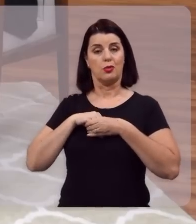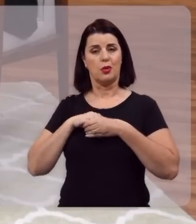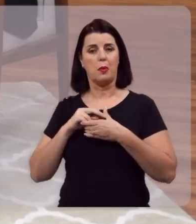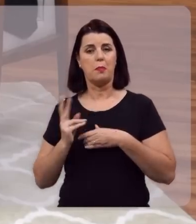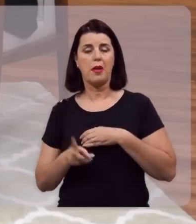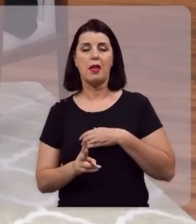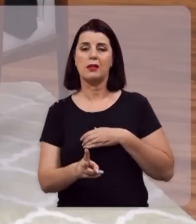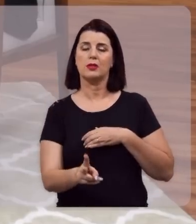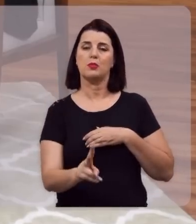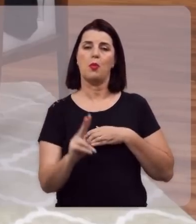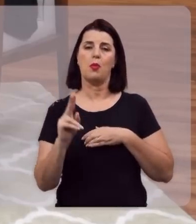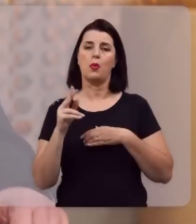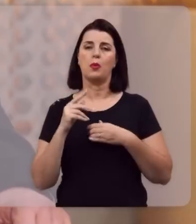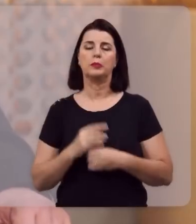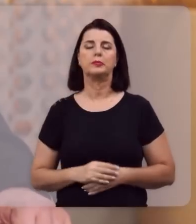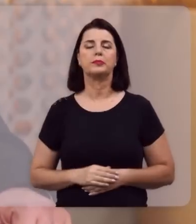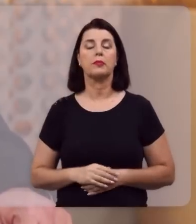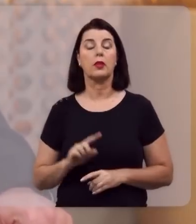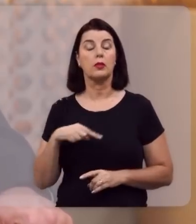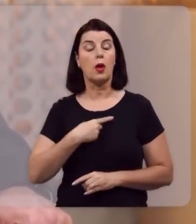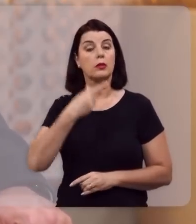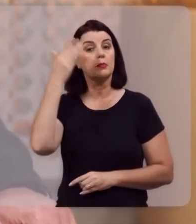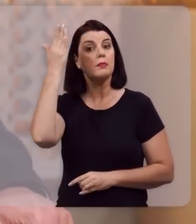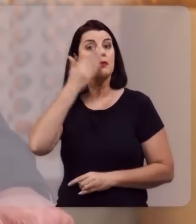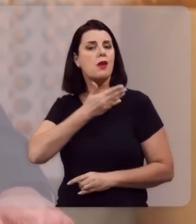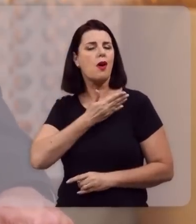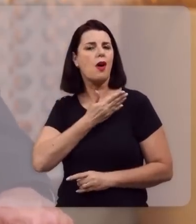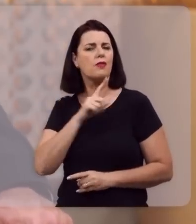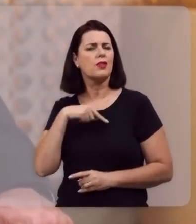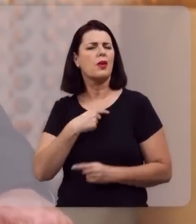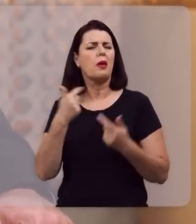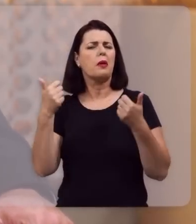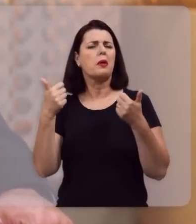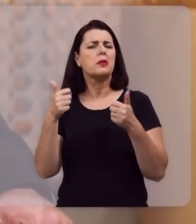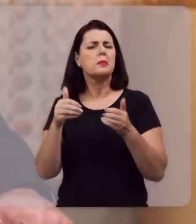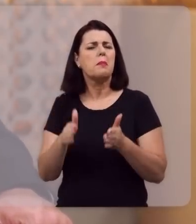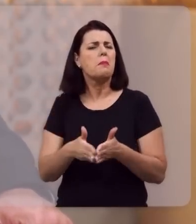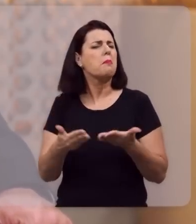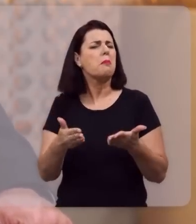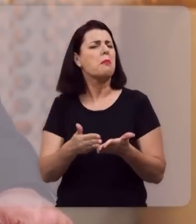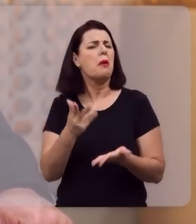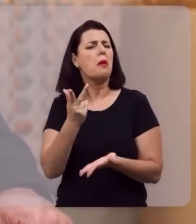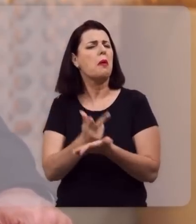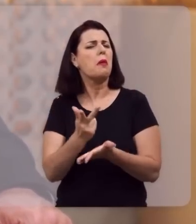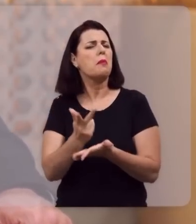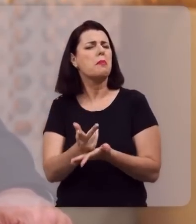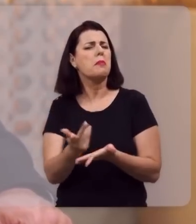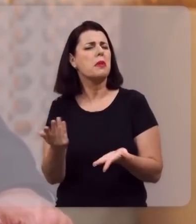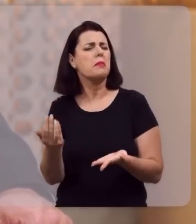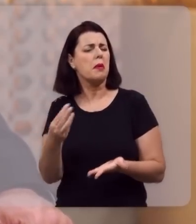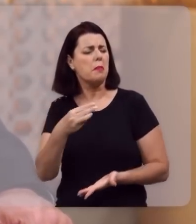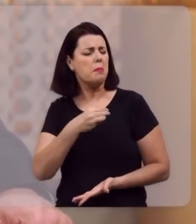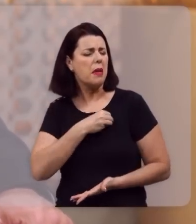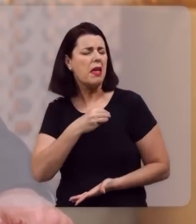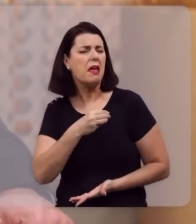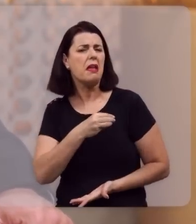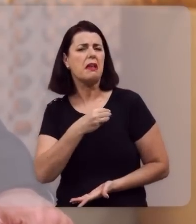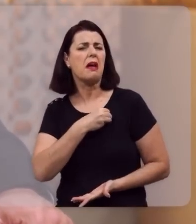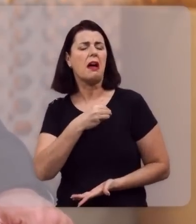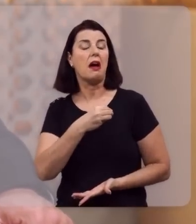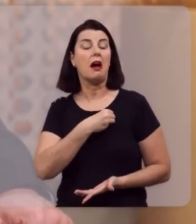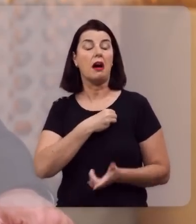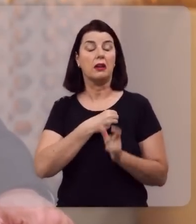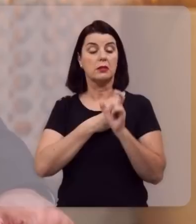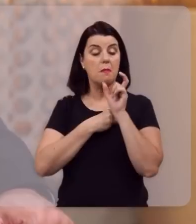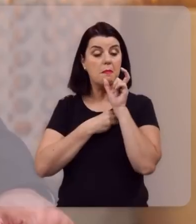Isso comprova que nós somos miseráveis. Essa palavra é pesada. Aliás, existem algumas palavras